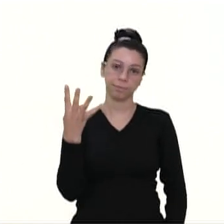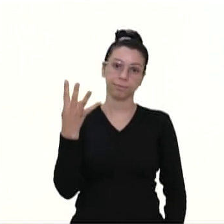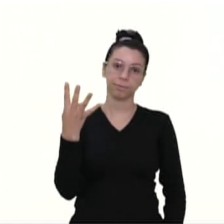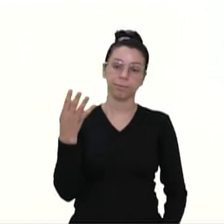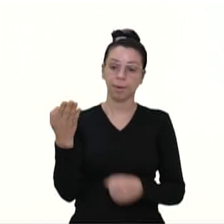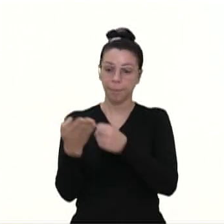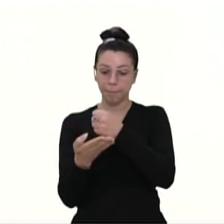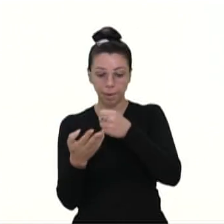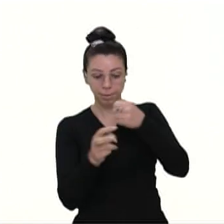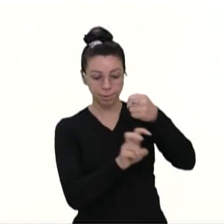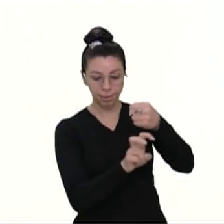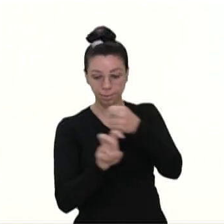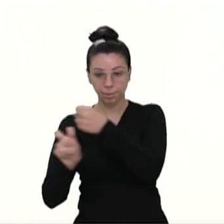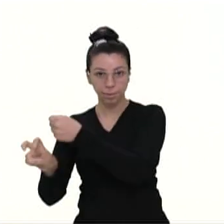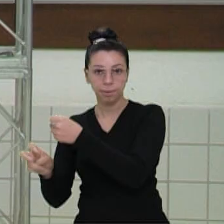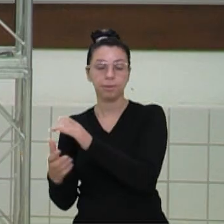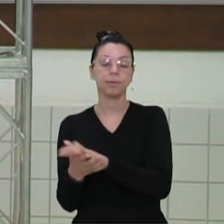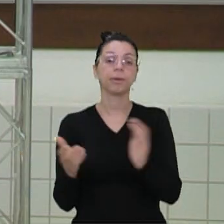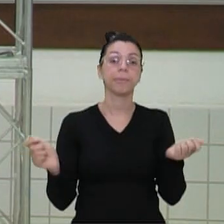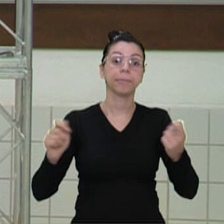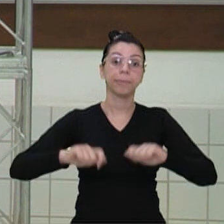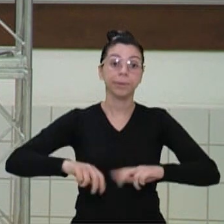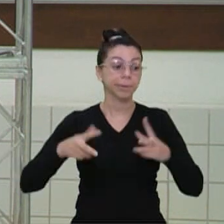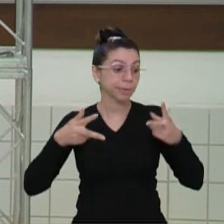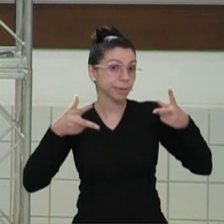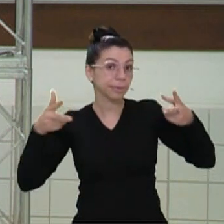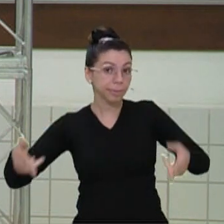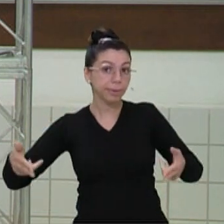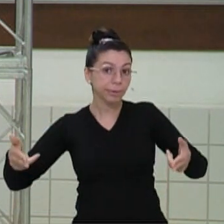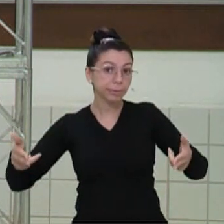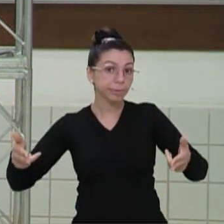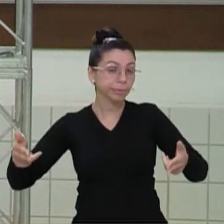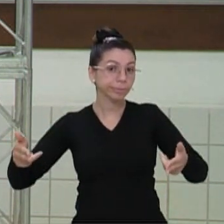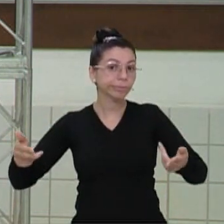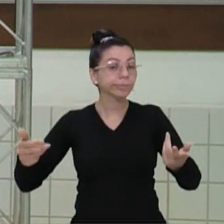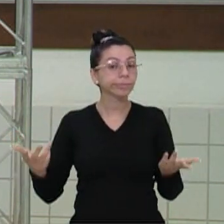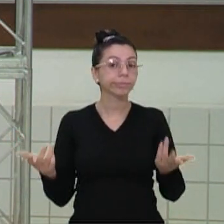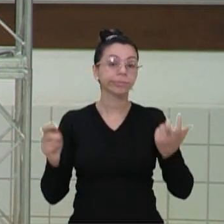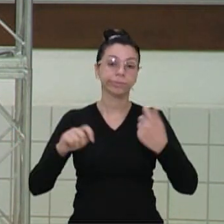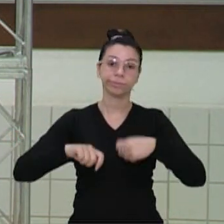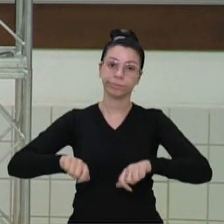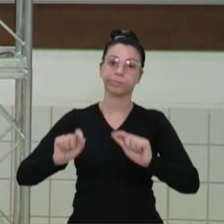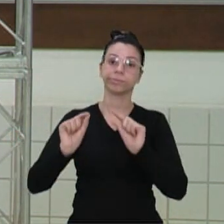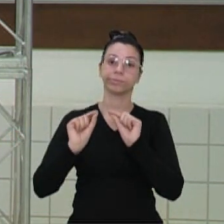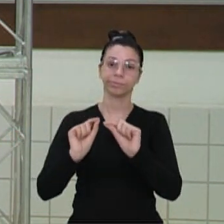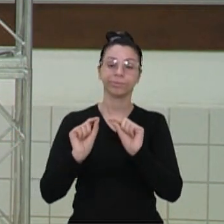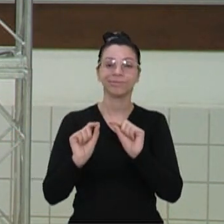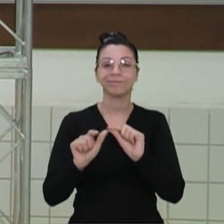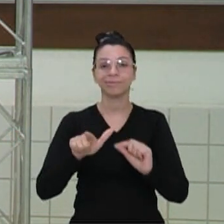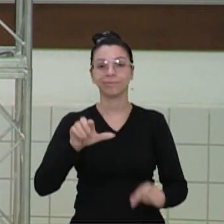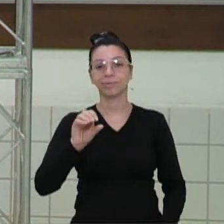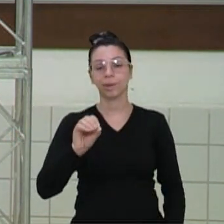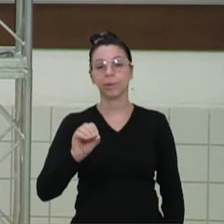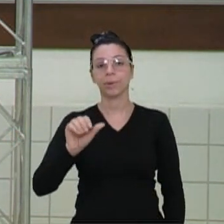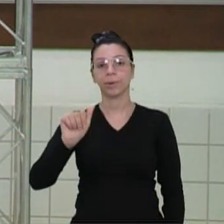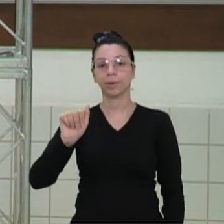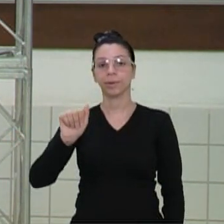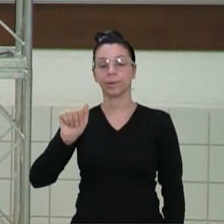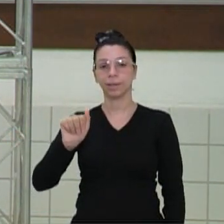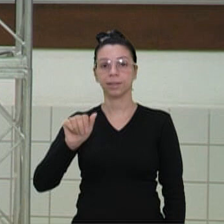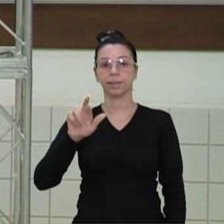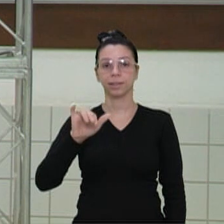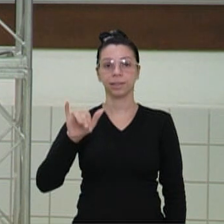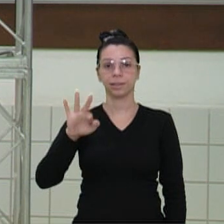log de 64 na base 5. Preciso manter a igualdade. Para manter a igualdade, a gente trabalha ali com os logaritmandos, nesse caso